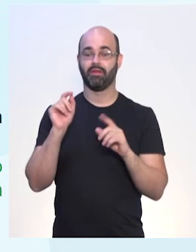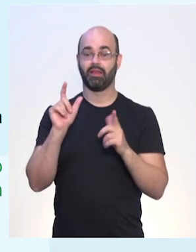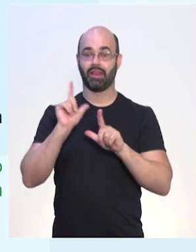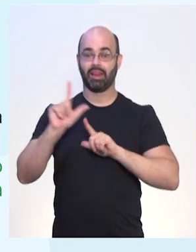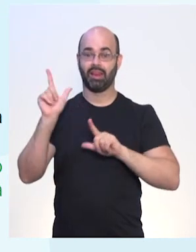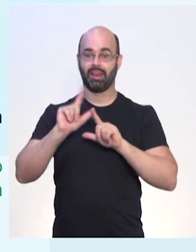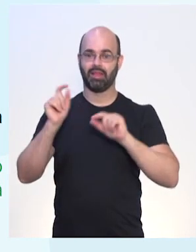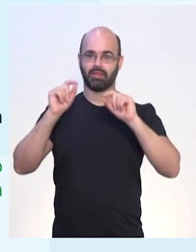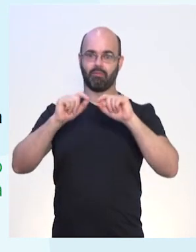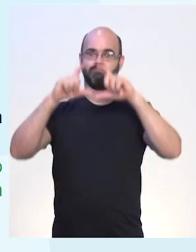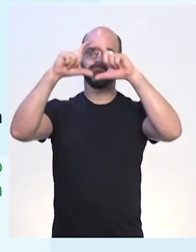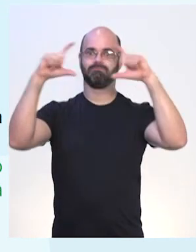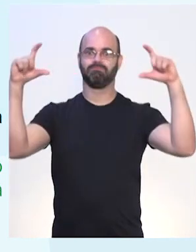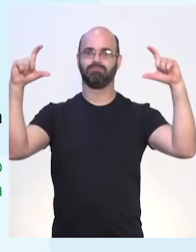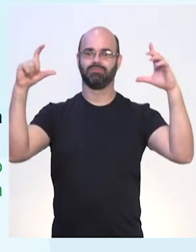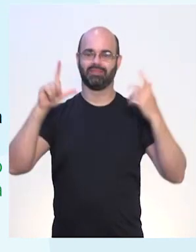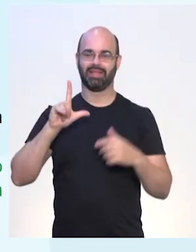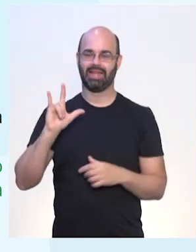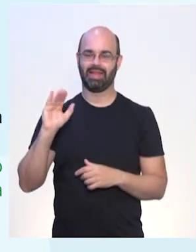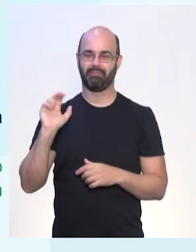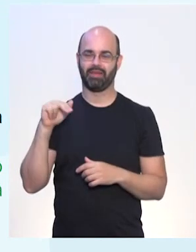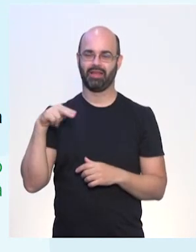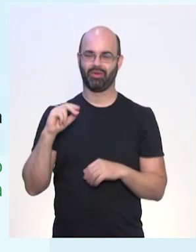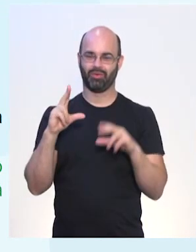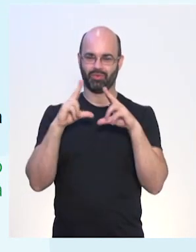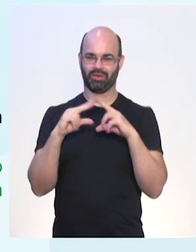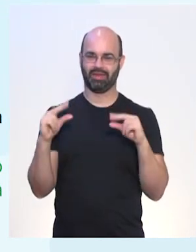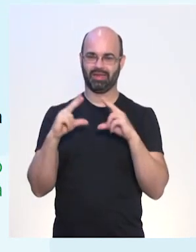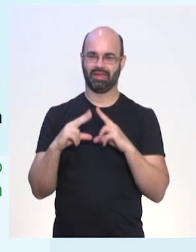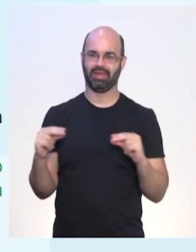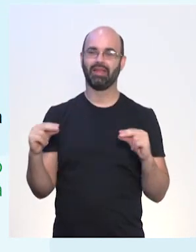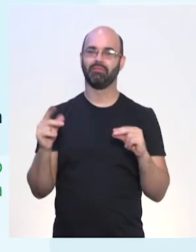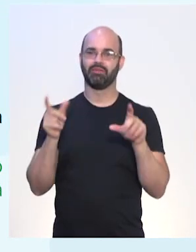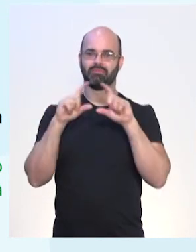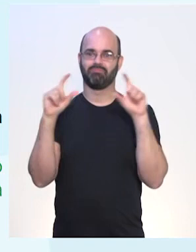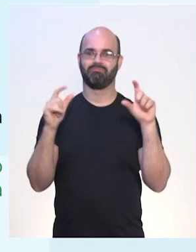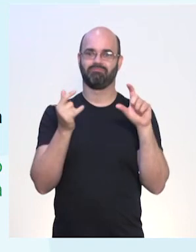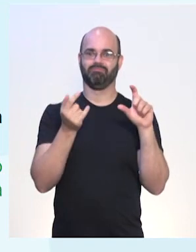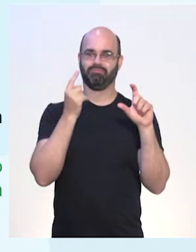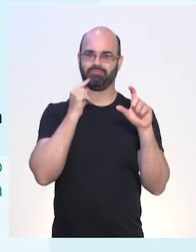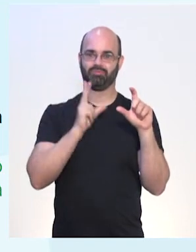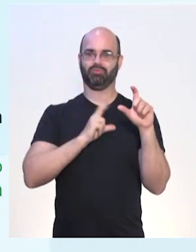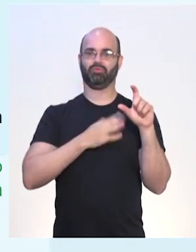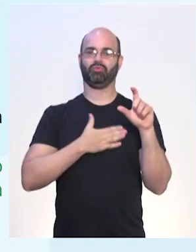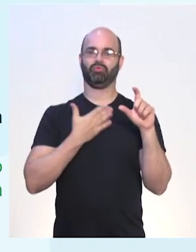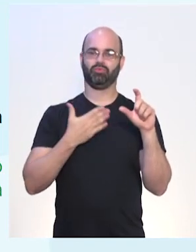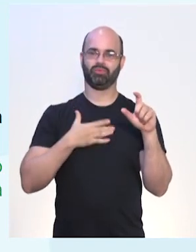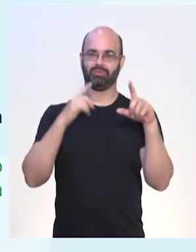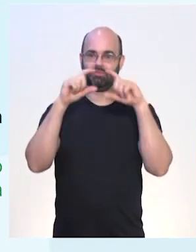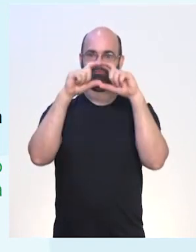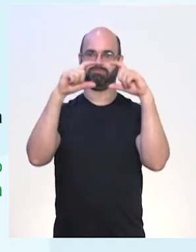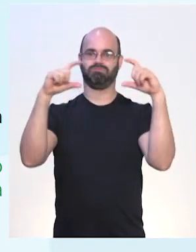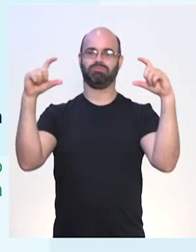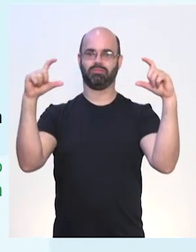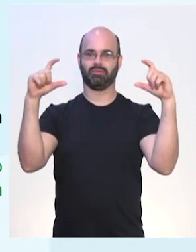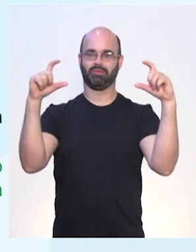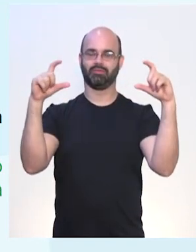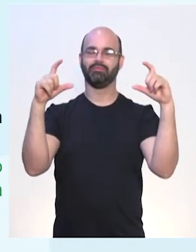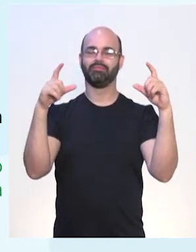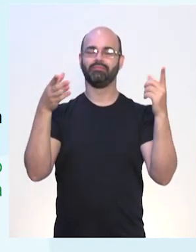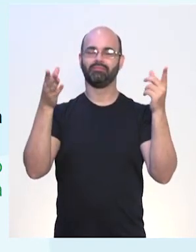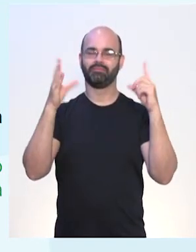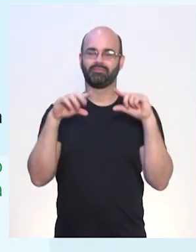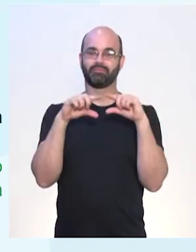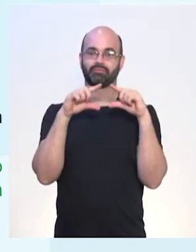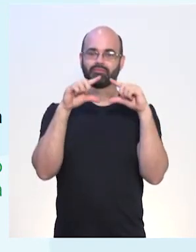chamar atenção então a gente tem explosão no Líbano é que tá todo em maiúscula né em e nós temos a